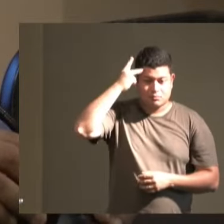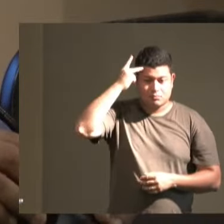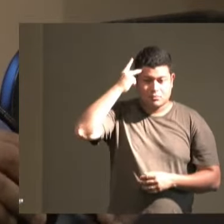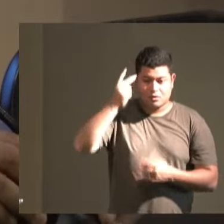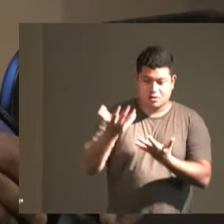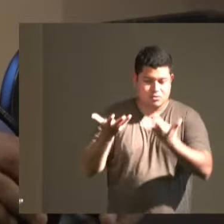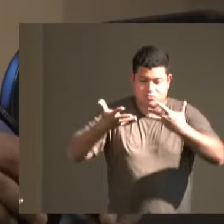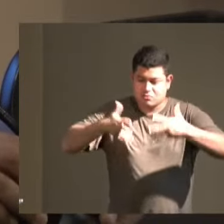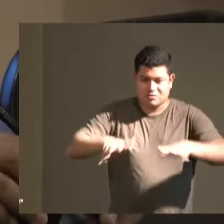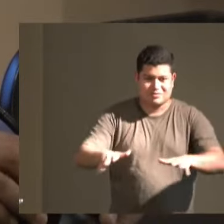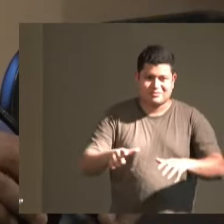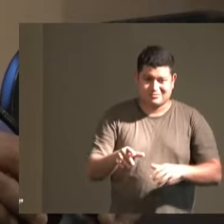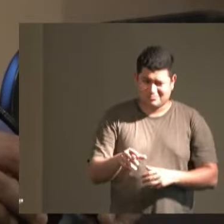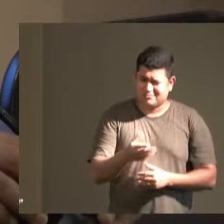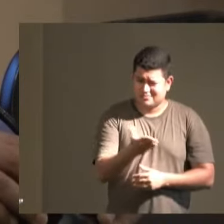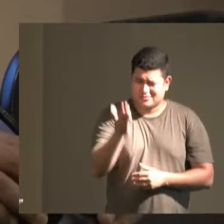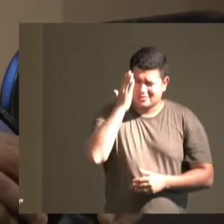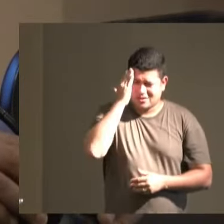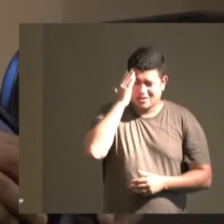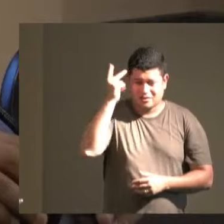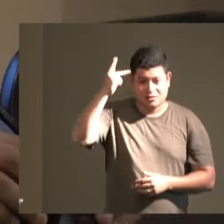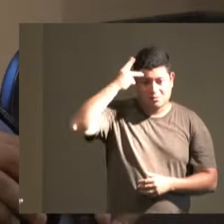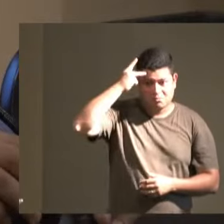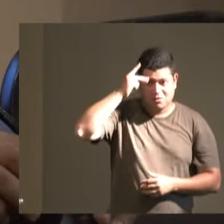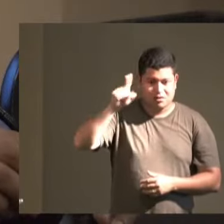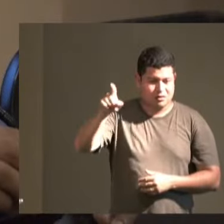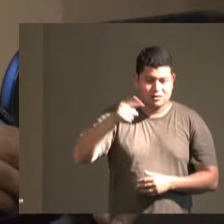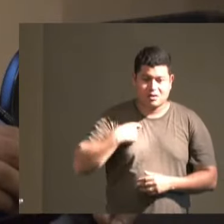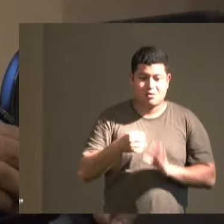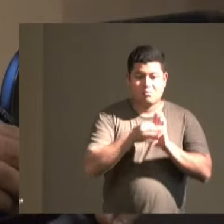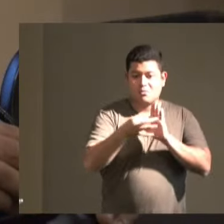vocês sabem, né? São Paulo tem vida própria.